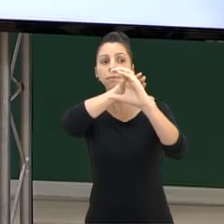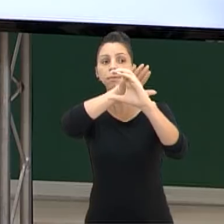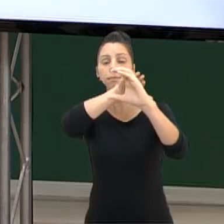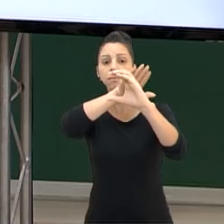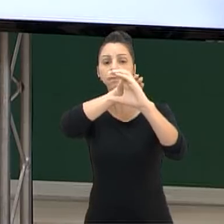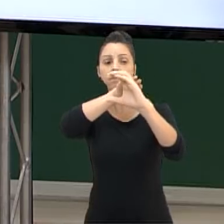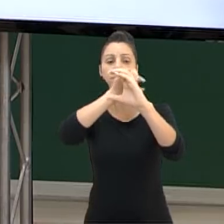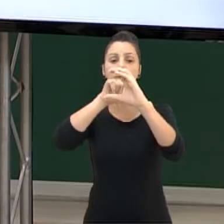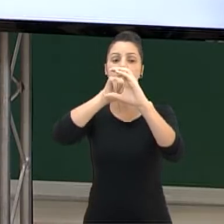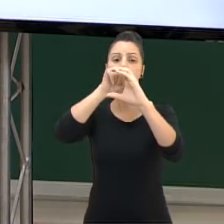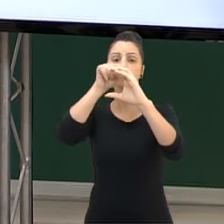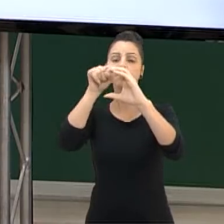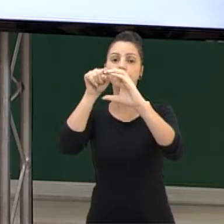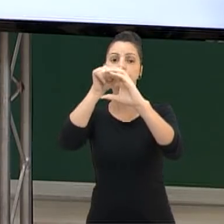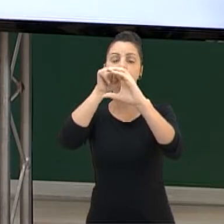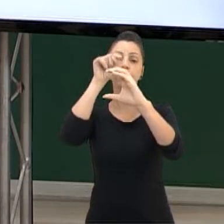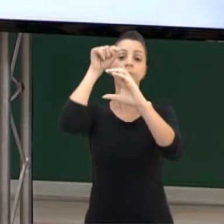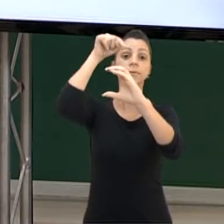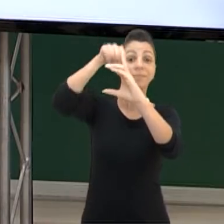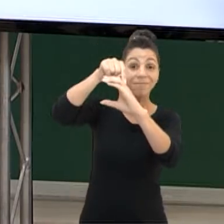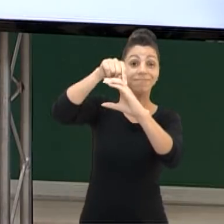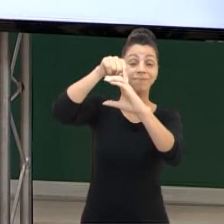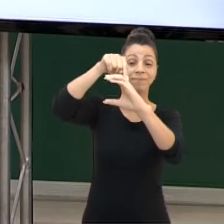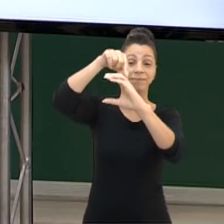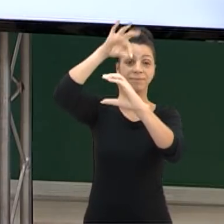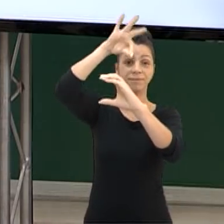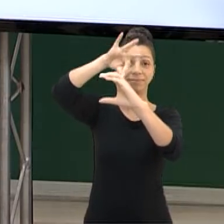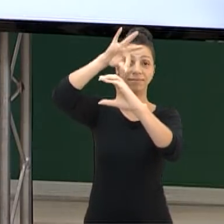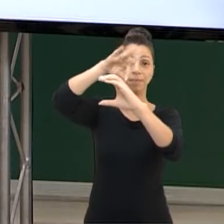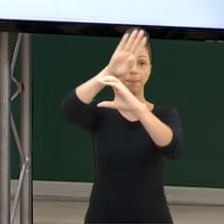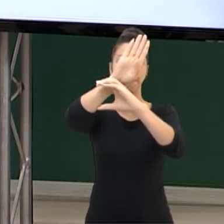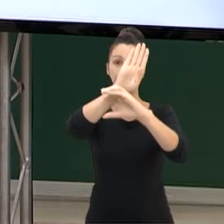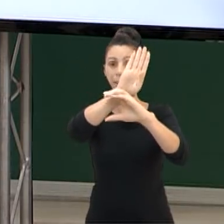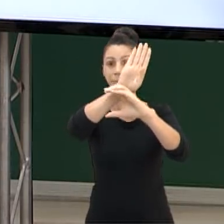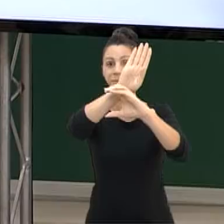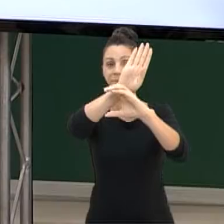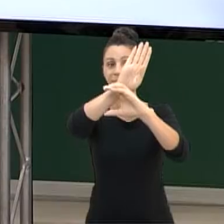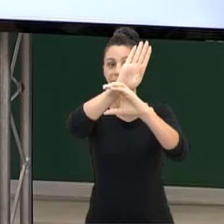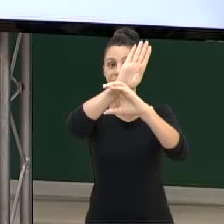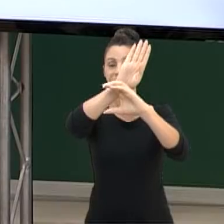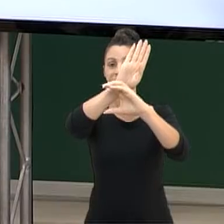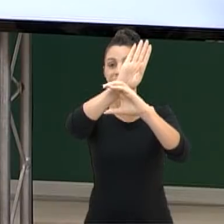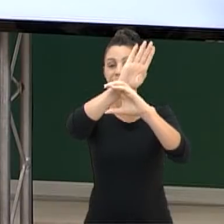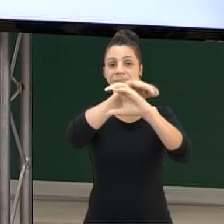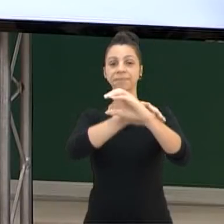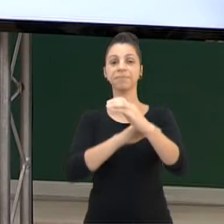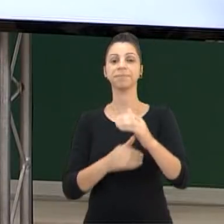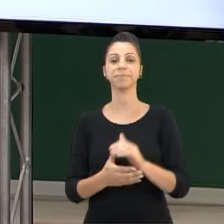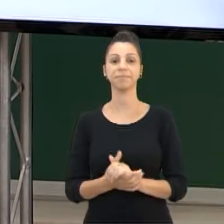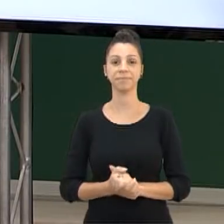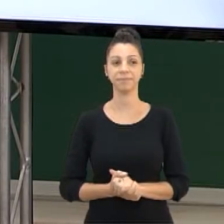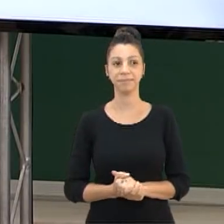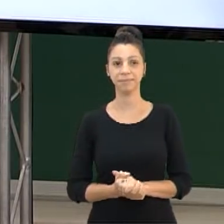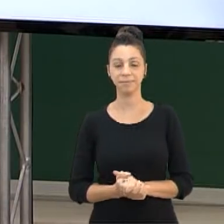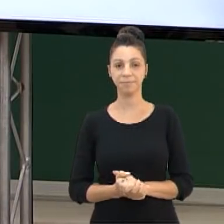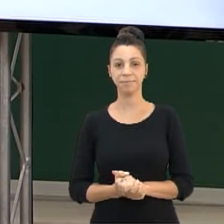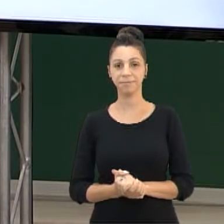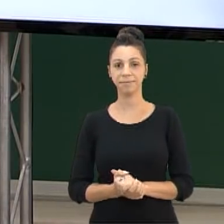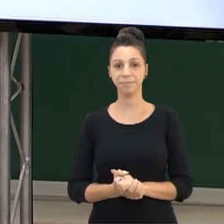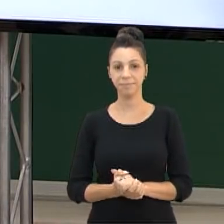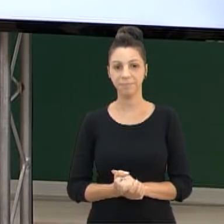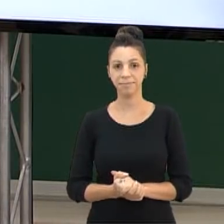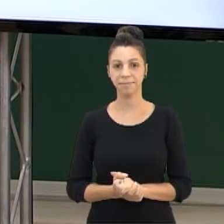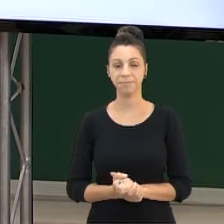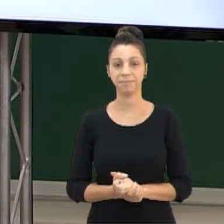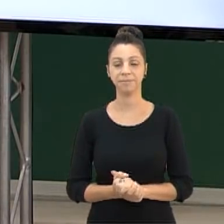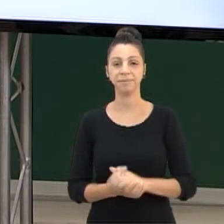do círculo. Ou seja, ele está propriamente dito na circunferência. Ou seja, o ponto B pertence